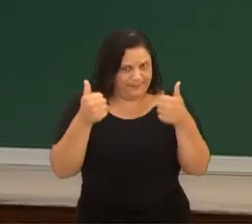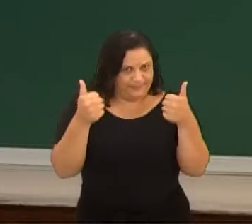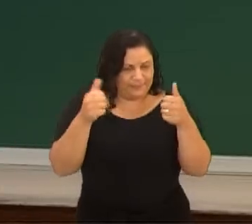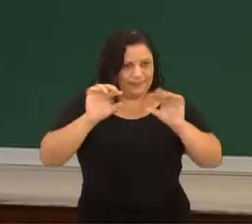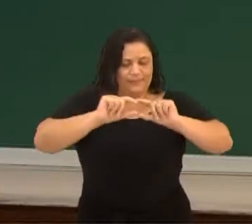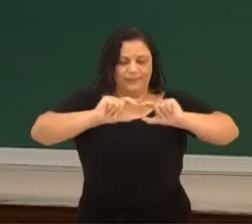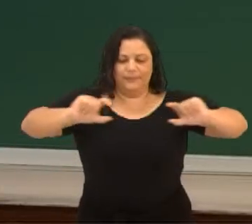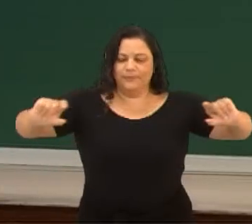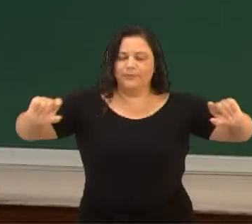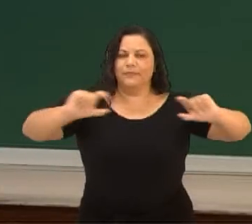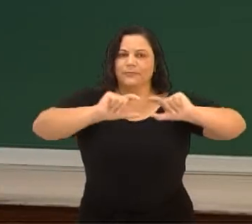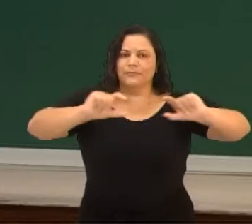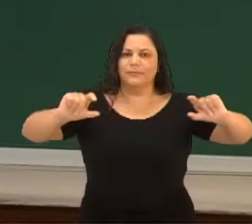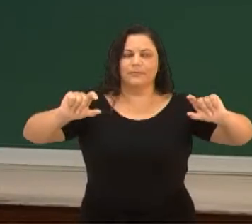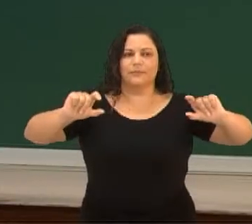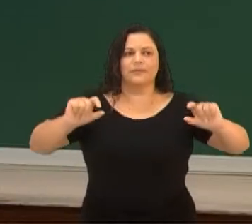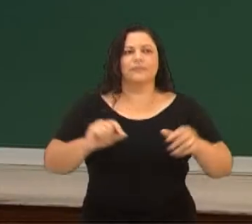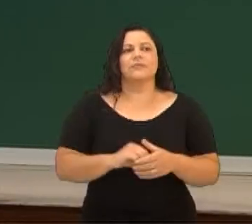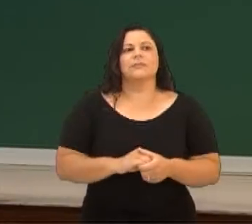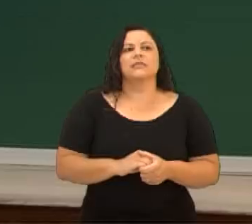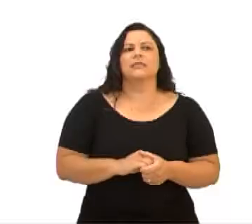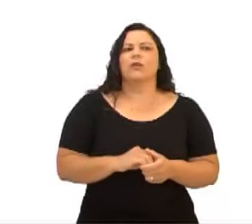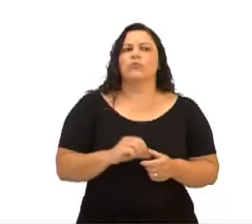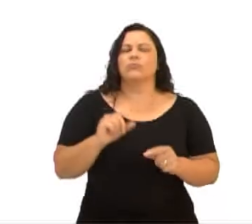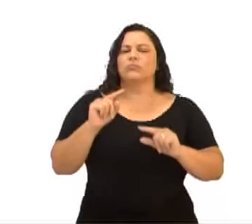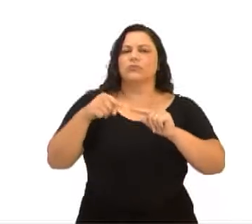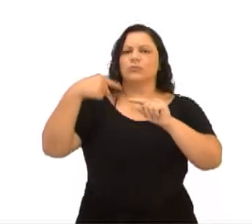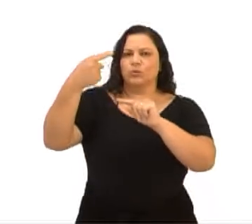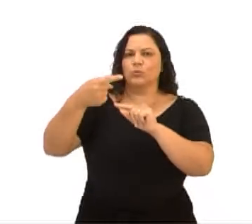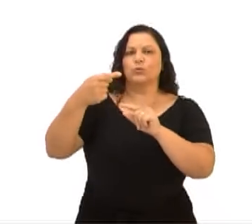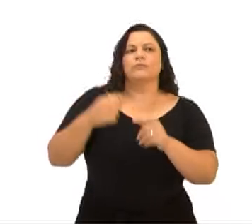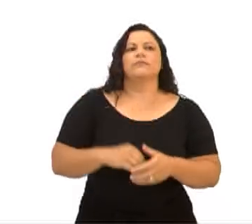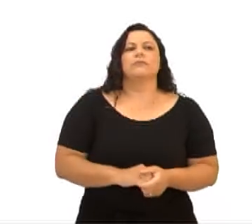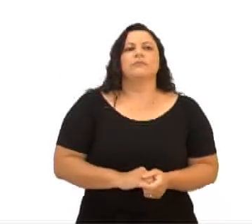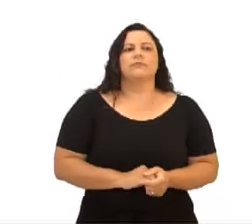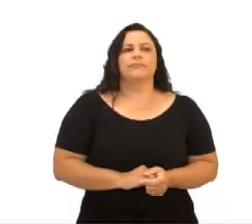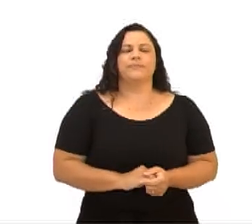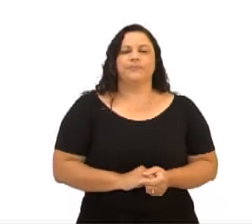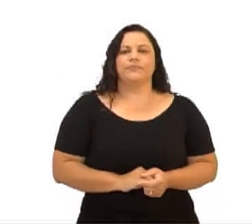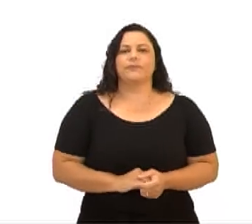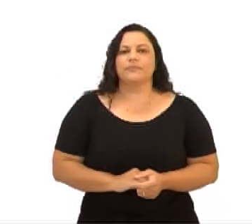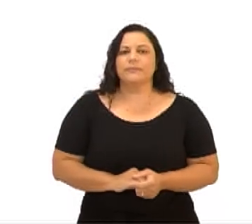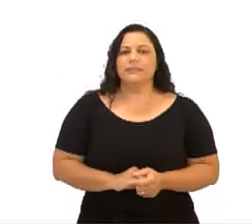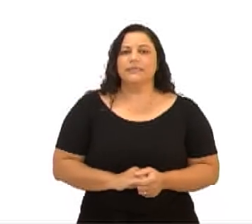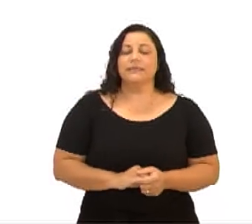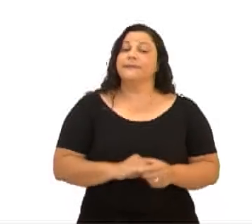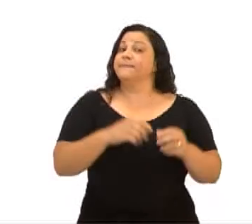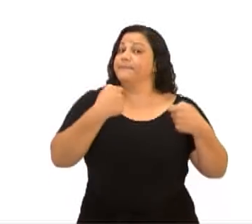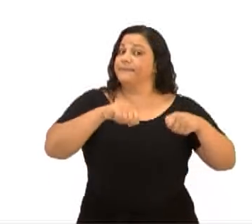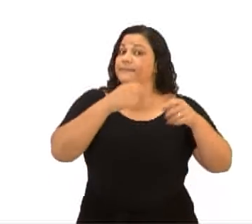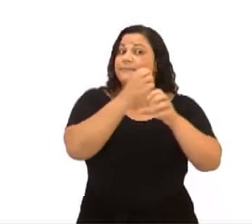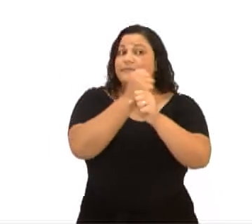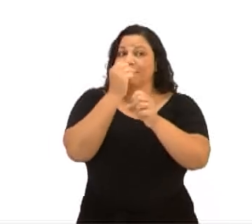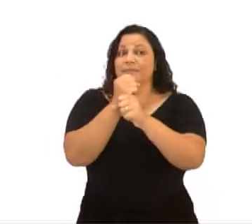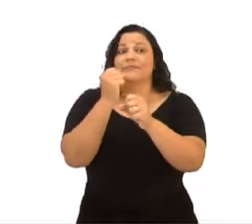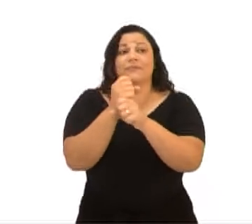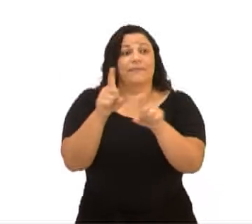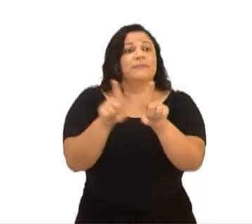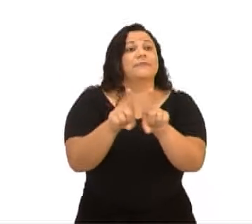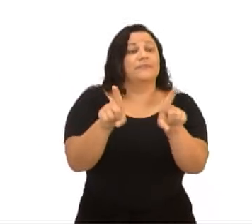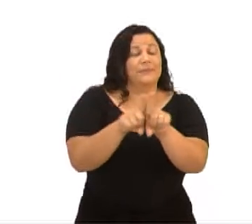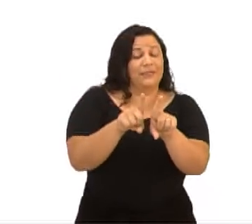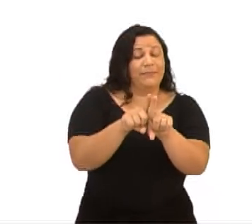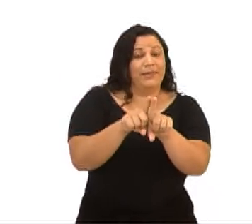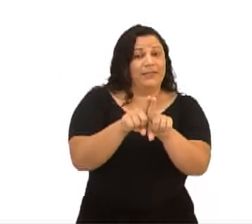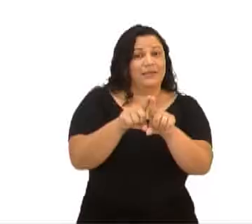que vai ter o outro lado? Então, o outro lado aqui, a gente precisa calcular também, que é o que está